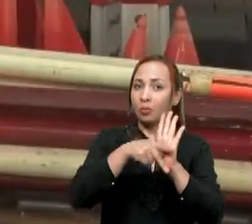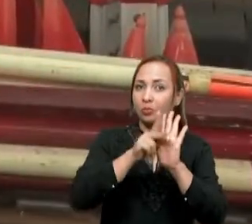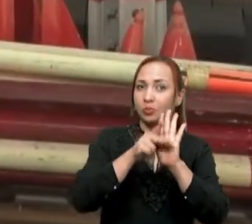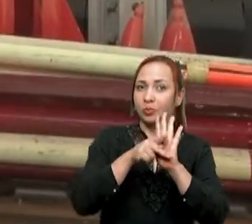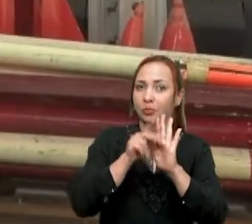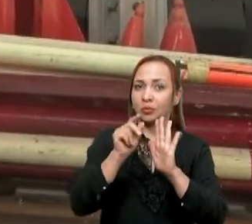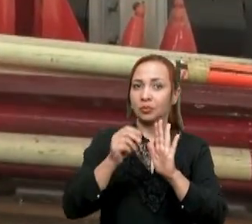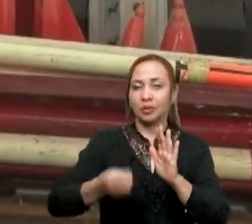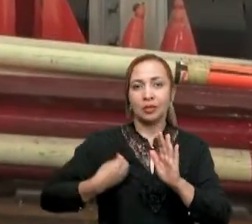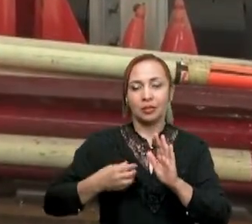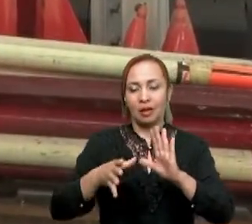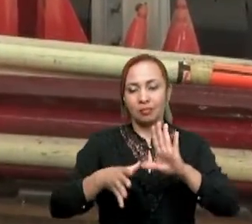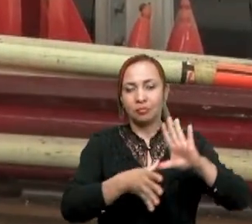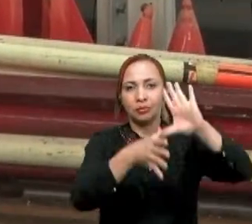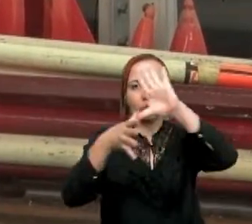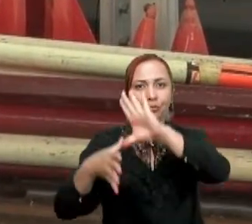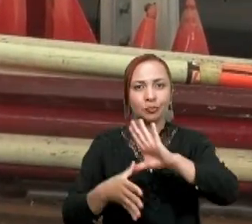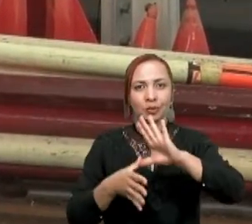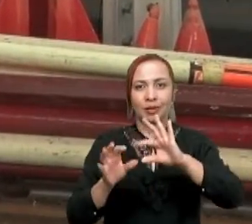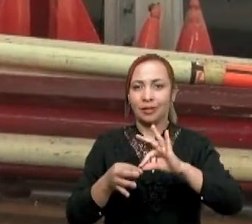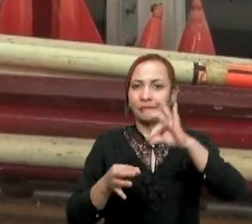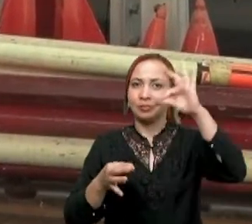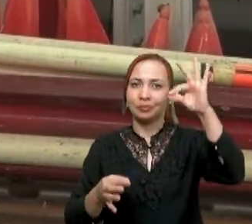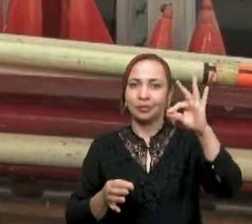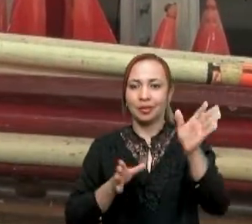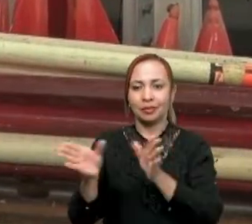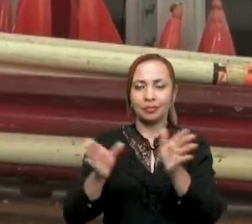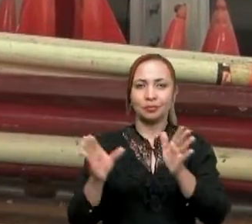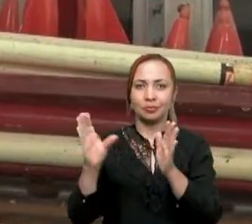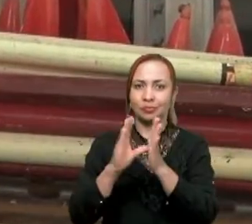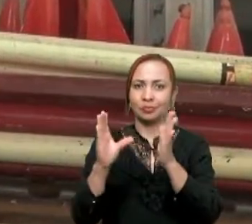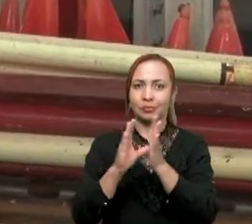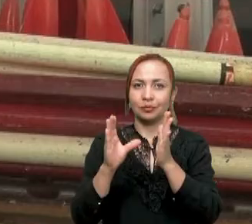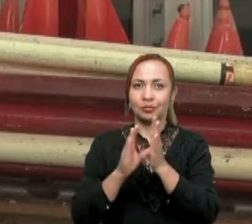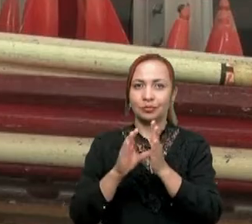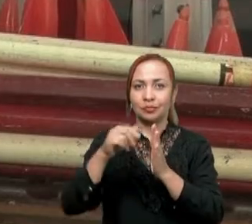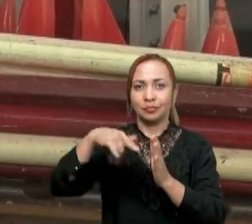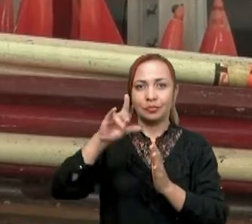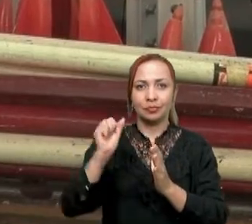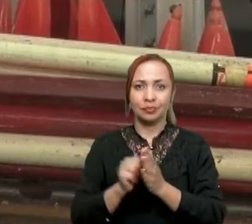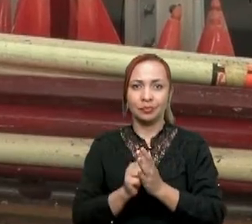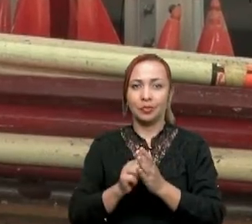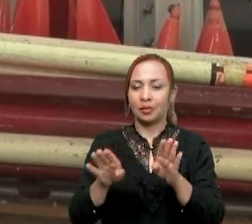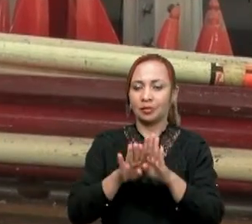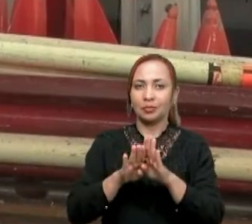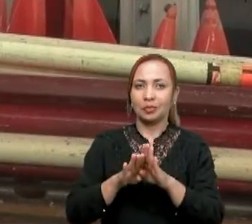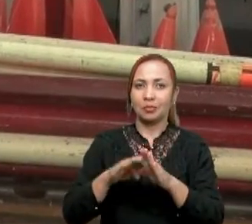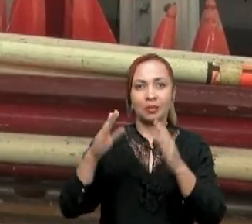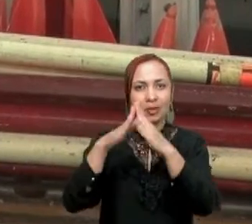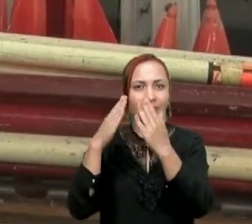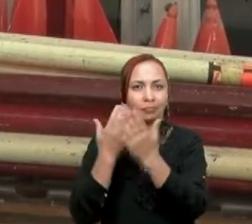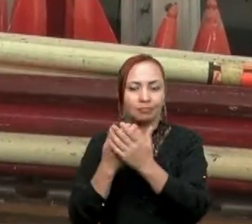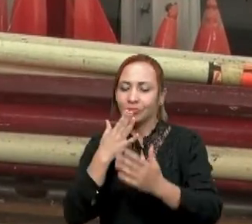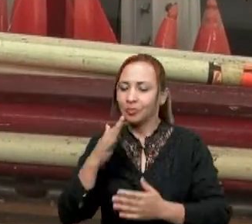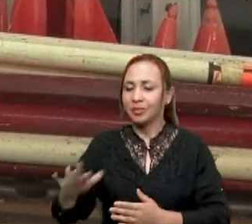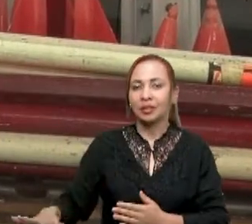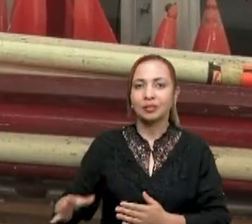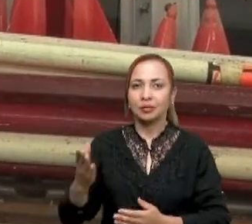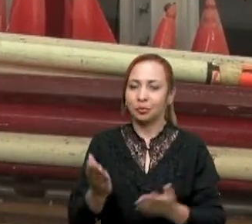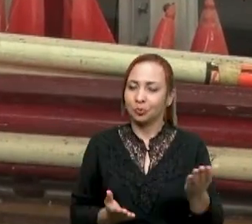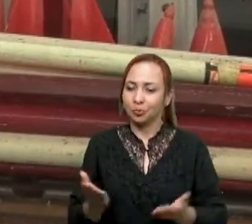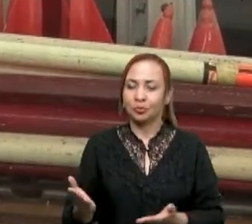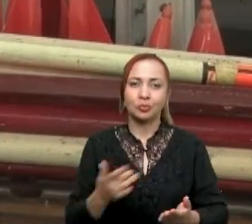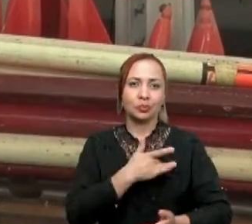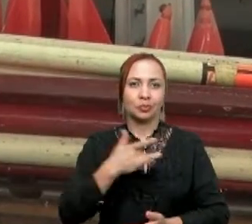o projeto que está mapeando a distância entre as Comunidades Quilombolas em relação aí as preces postos de